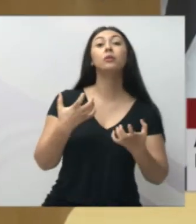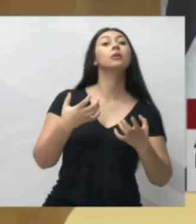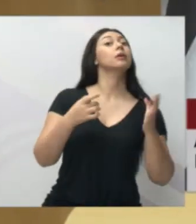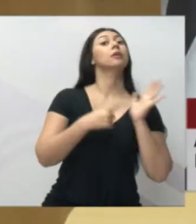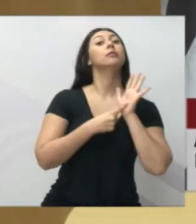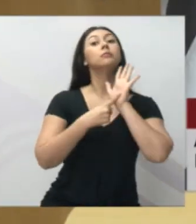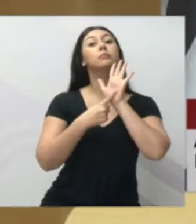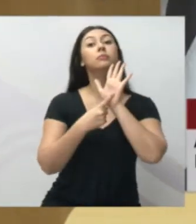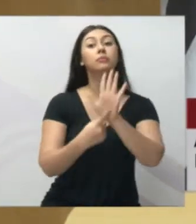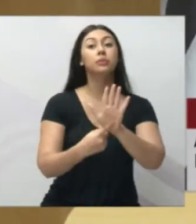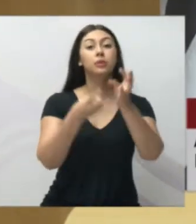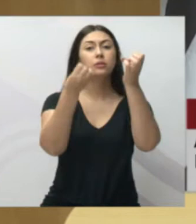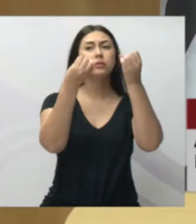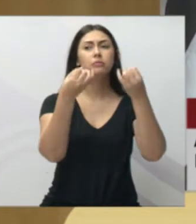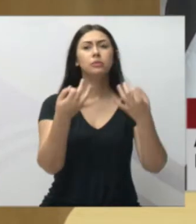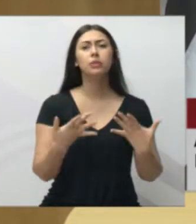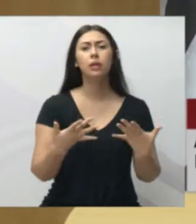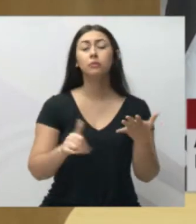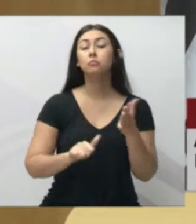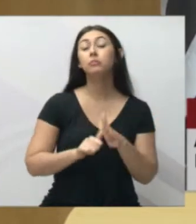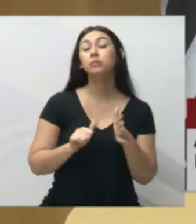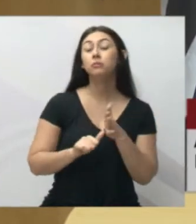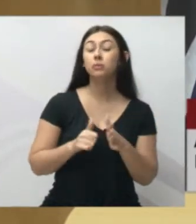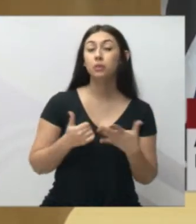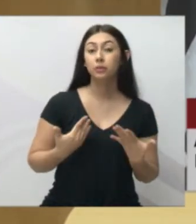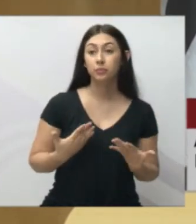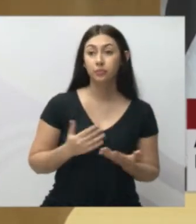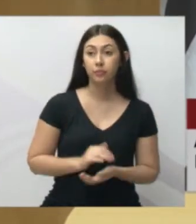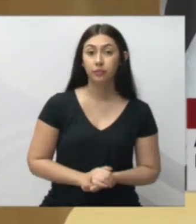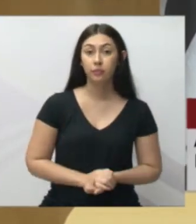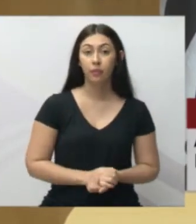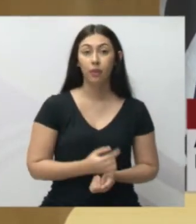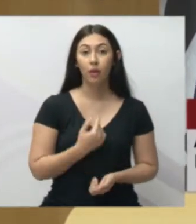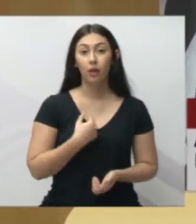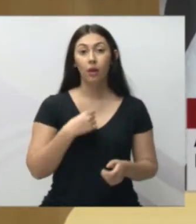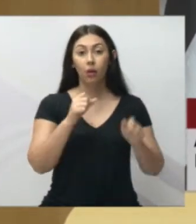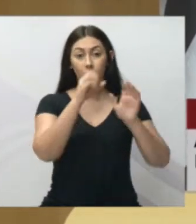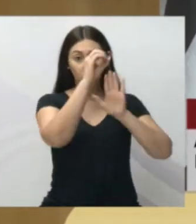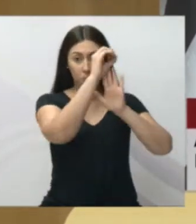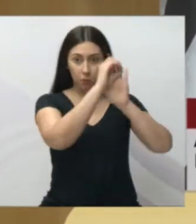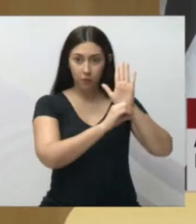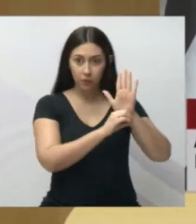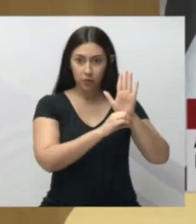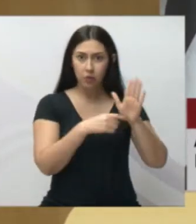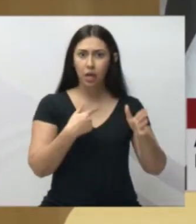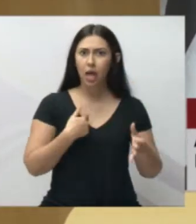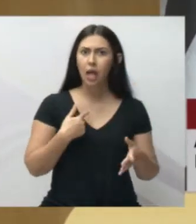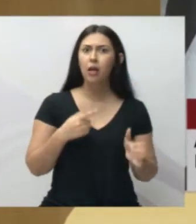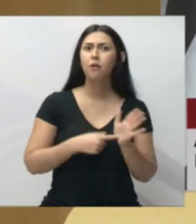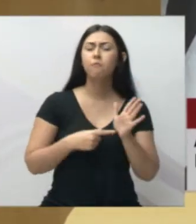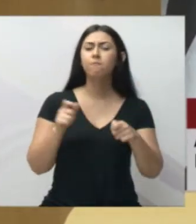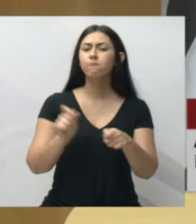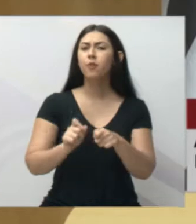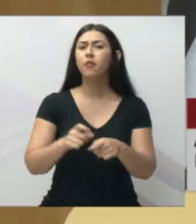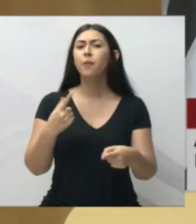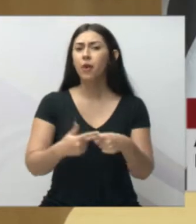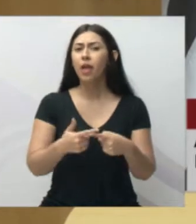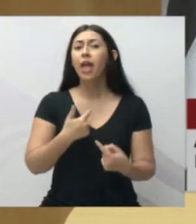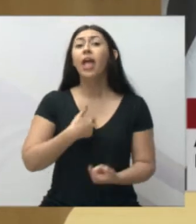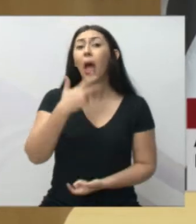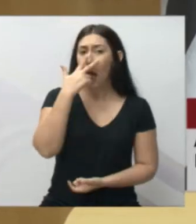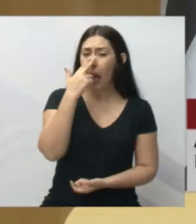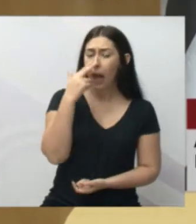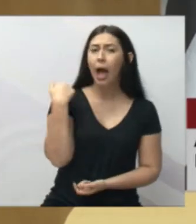bem claro, primeiramente, que esse ofício 39 foi um protesto, porque eu acho que nós deveríamos ter